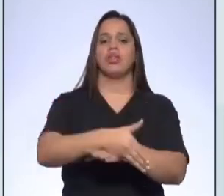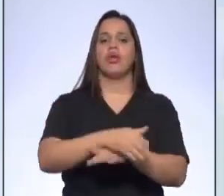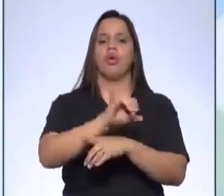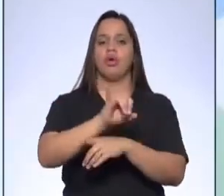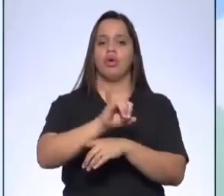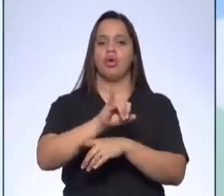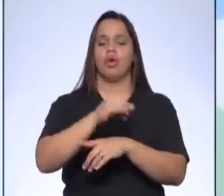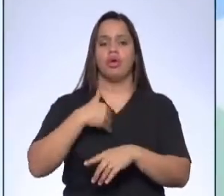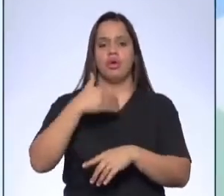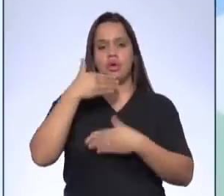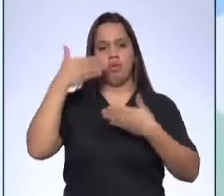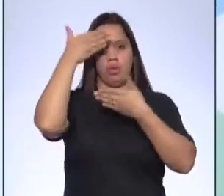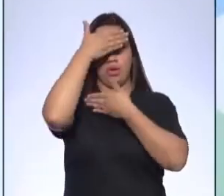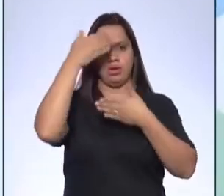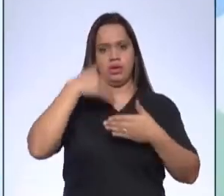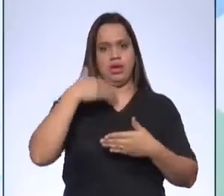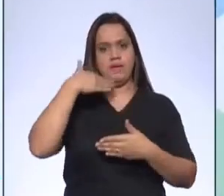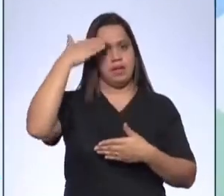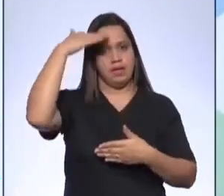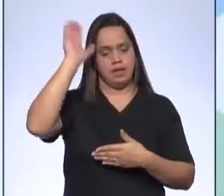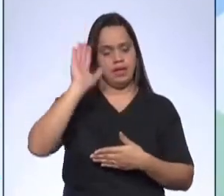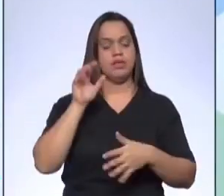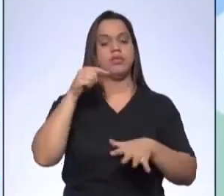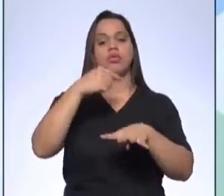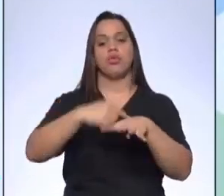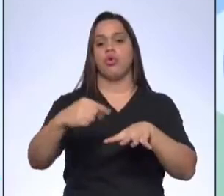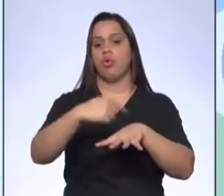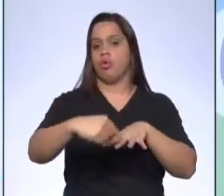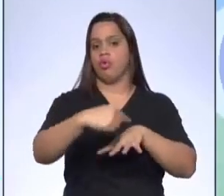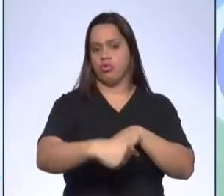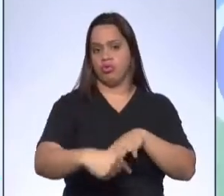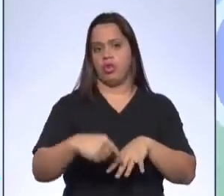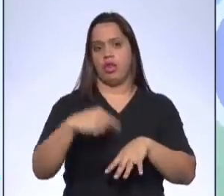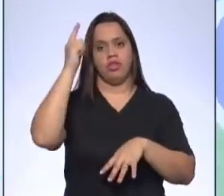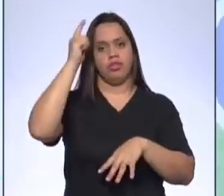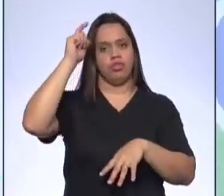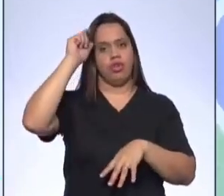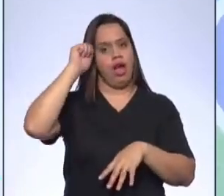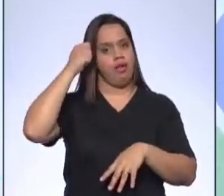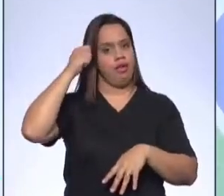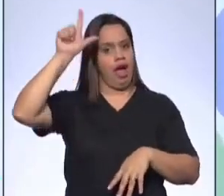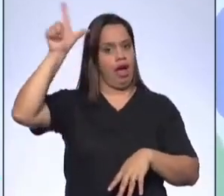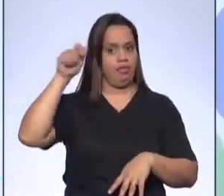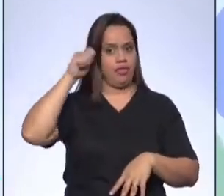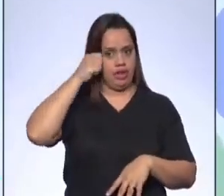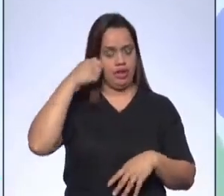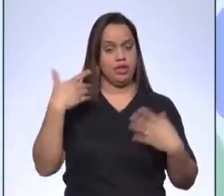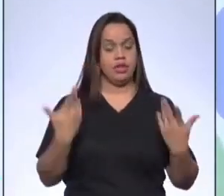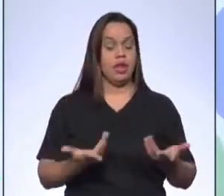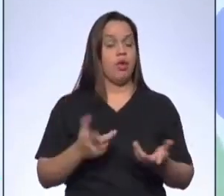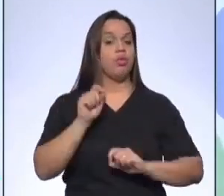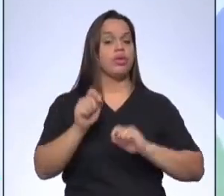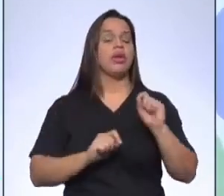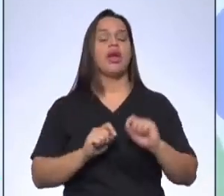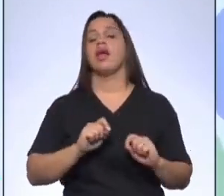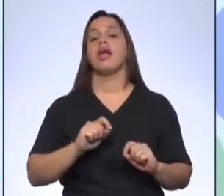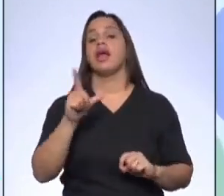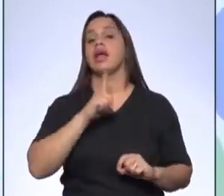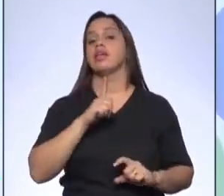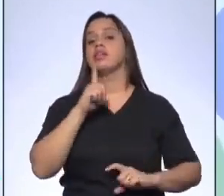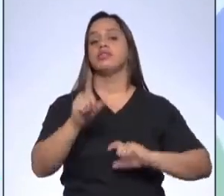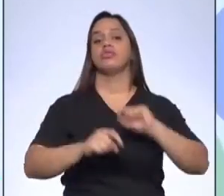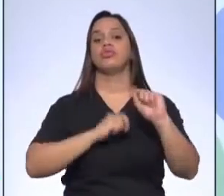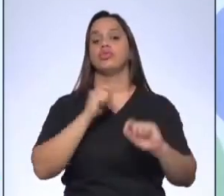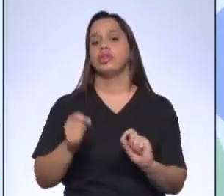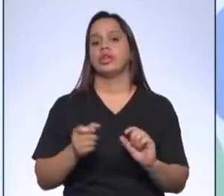continente africano. Então, com essa leitura, nós observamos que existia uma